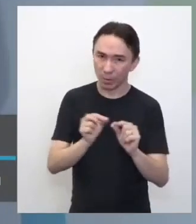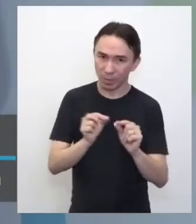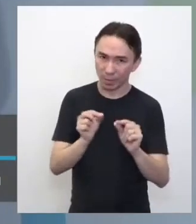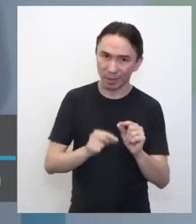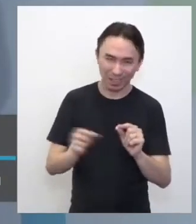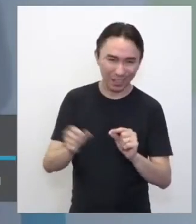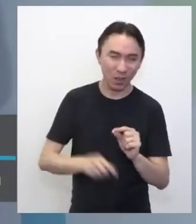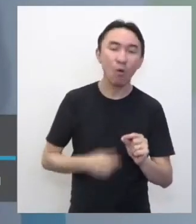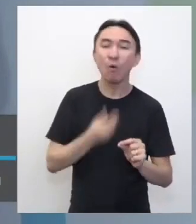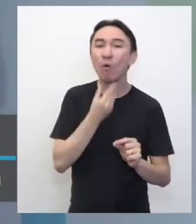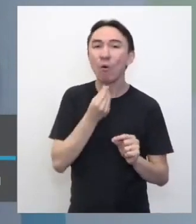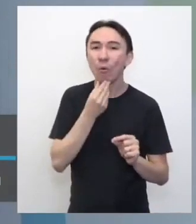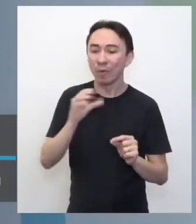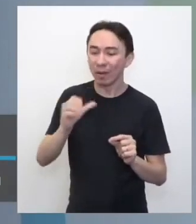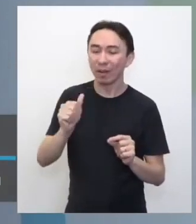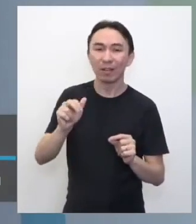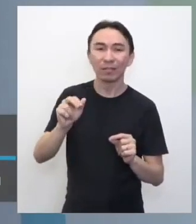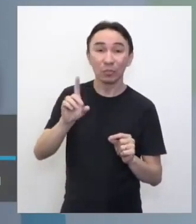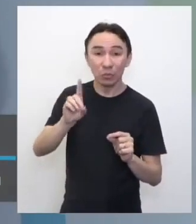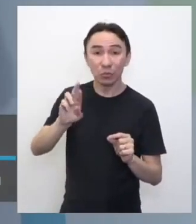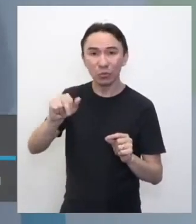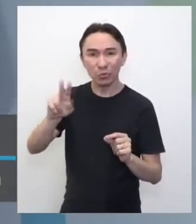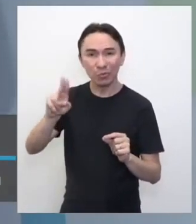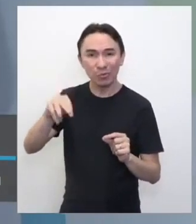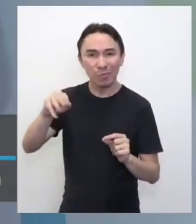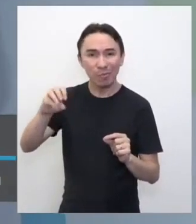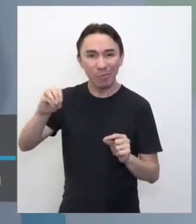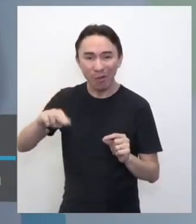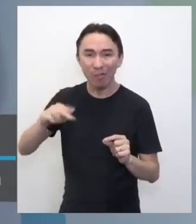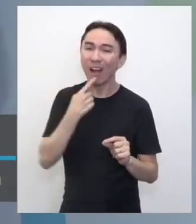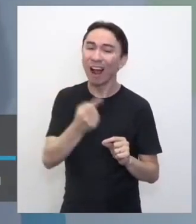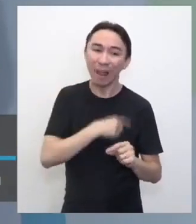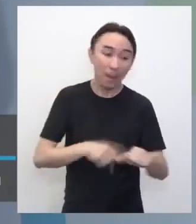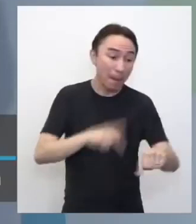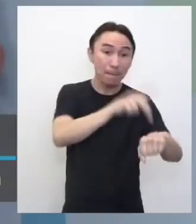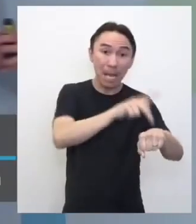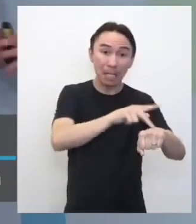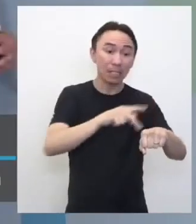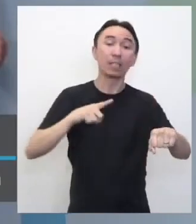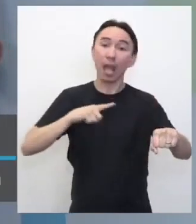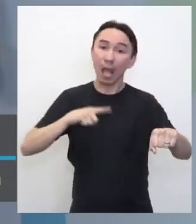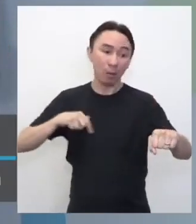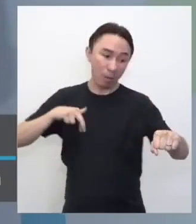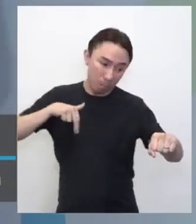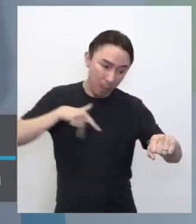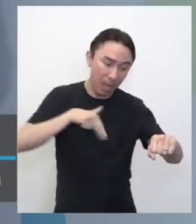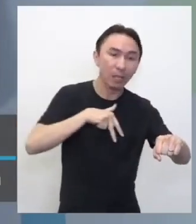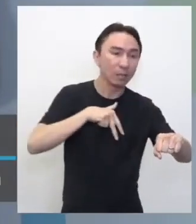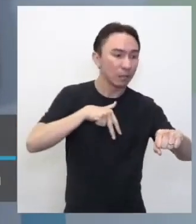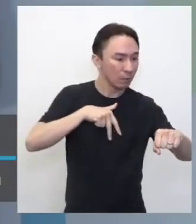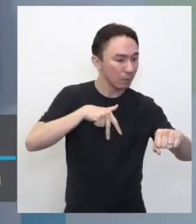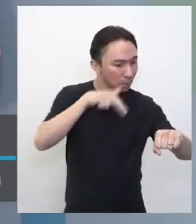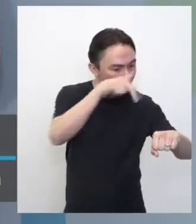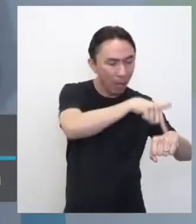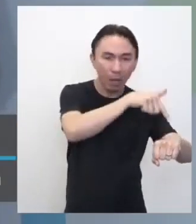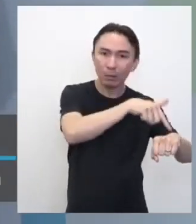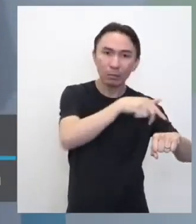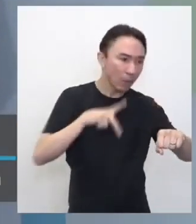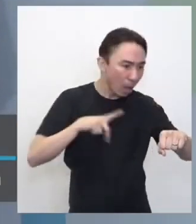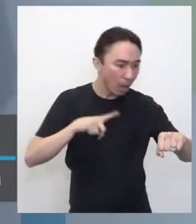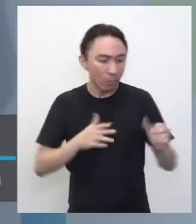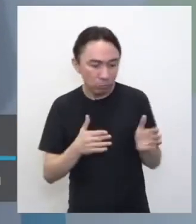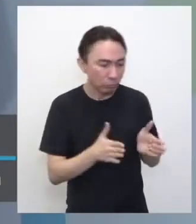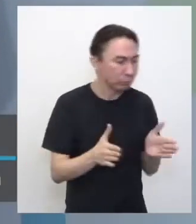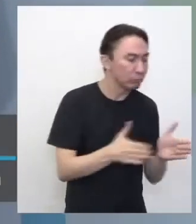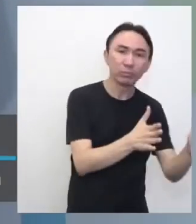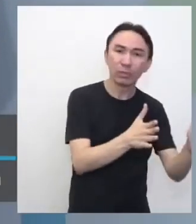Caminho. Que ele fala assim, ó, no meio do caminho tinha uma pedra no meio do caminho. No meio do caminho tinha uma pedra. Olha, se você lê esse texto de